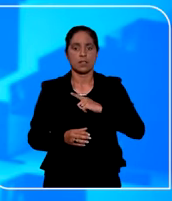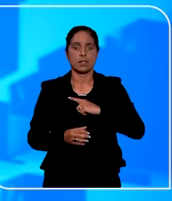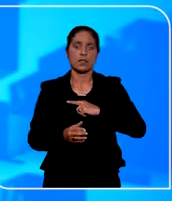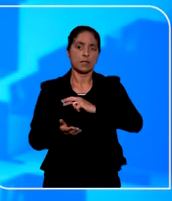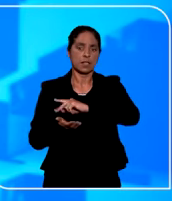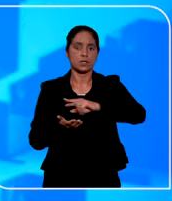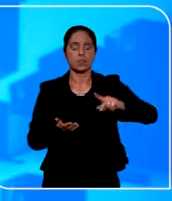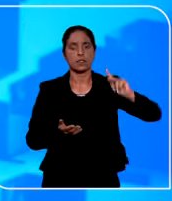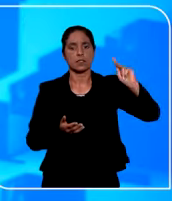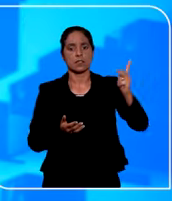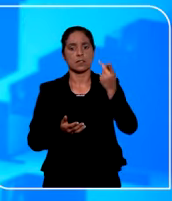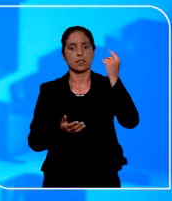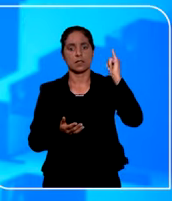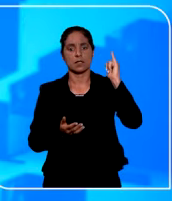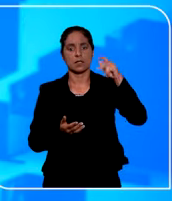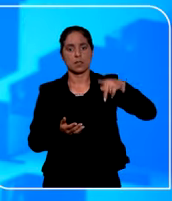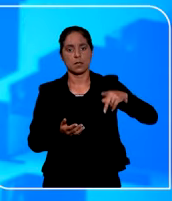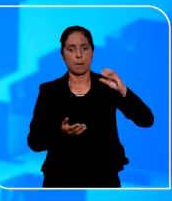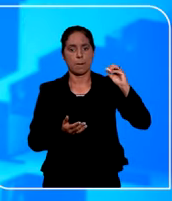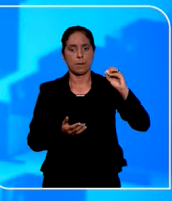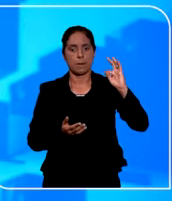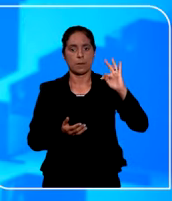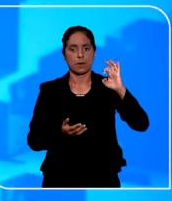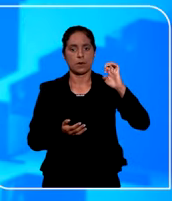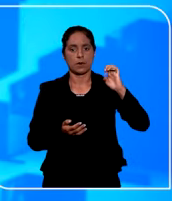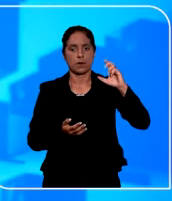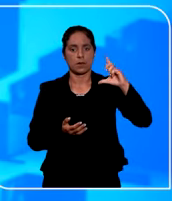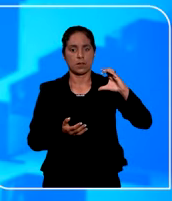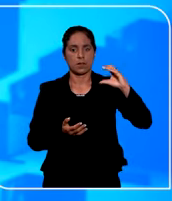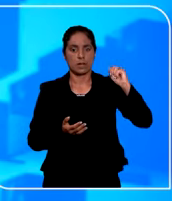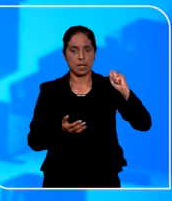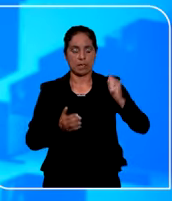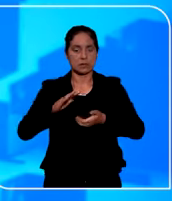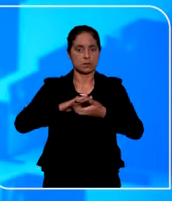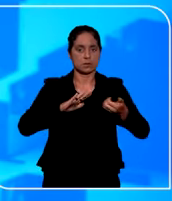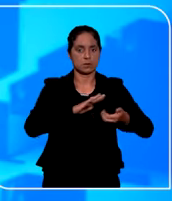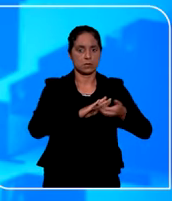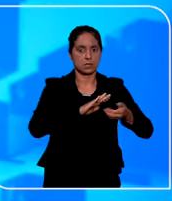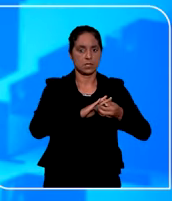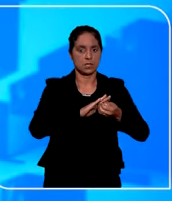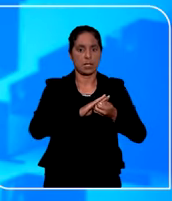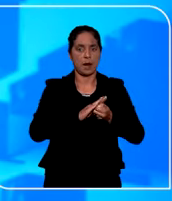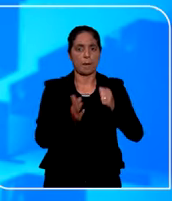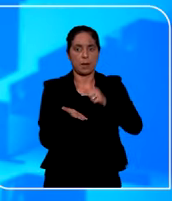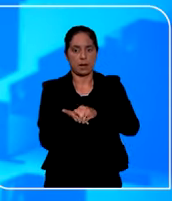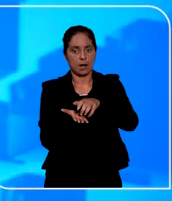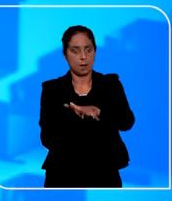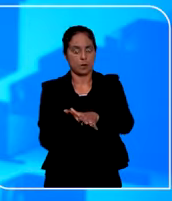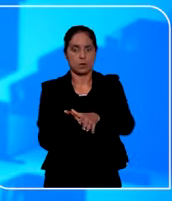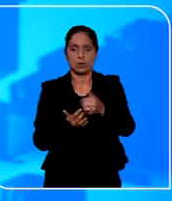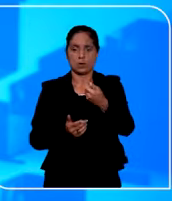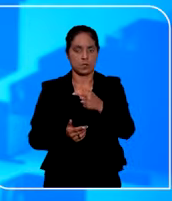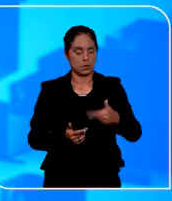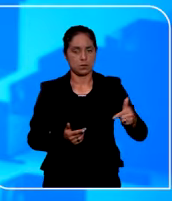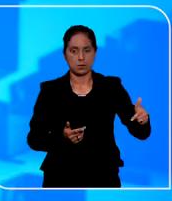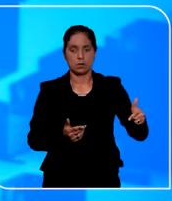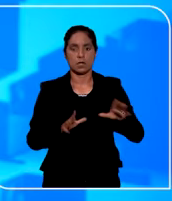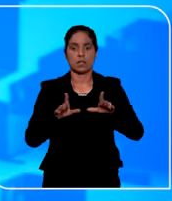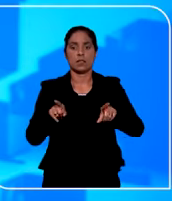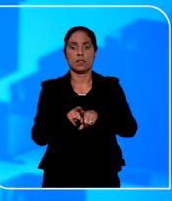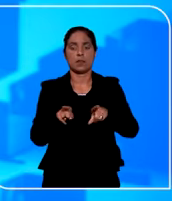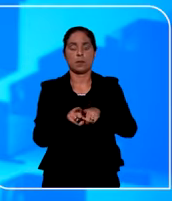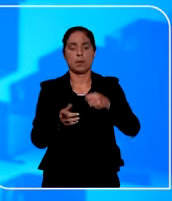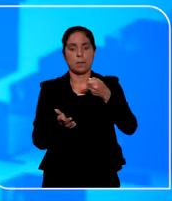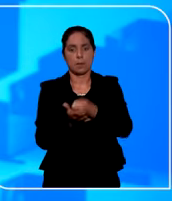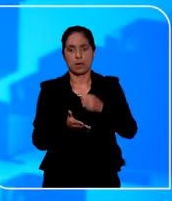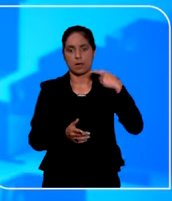existência de hipoteca judiciária não isenta o devedor do pagamento da multa e dos Honor de advogado